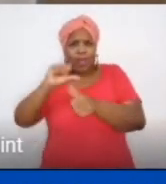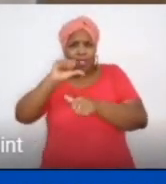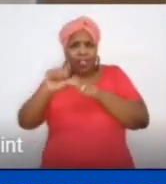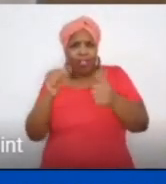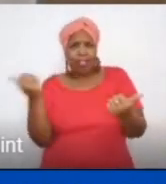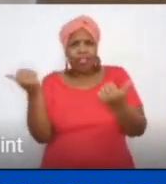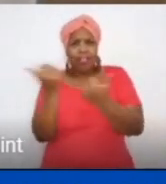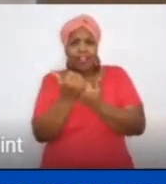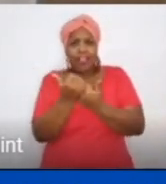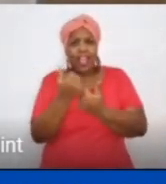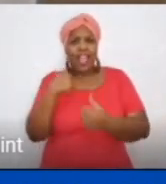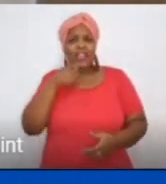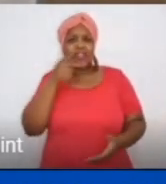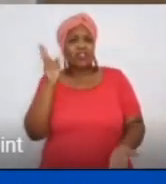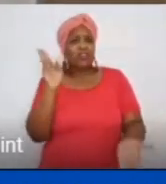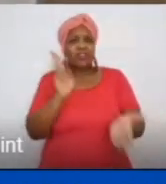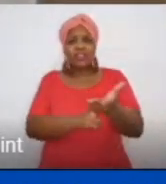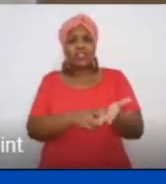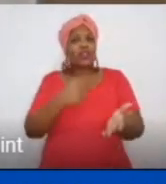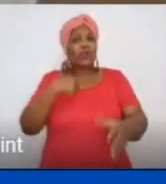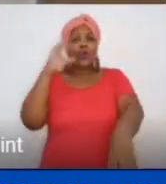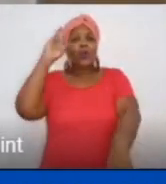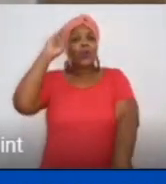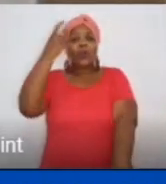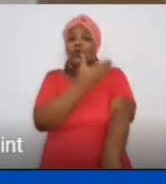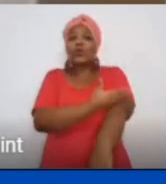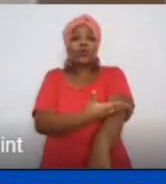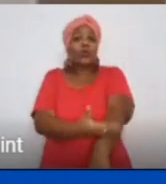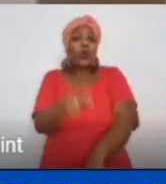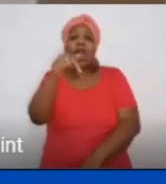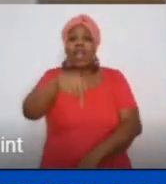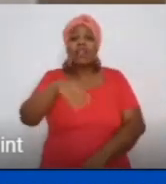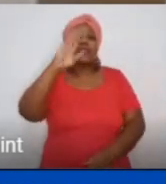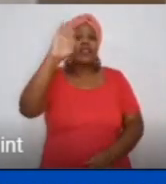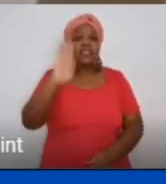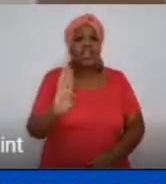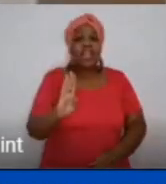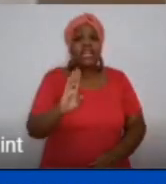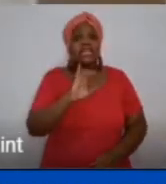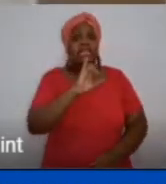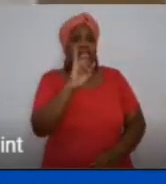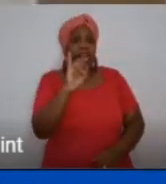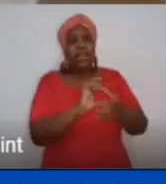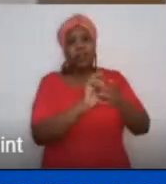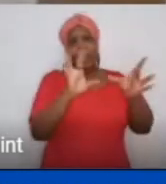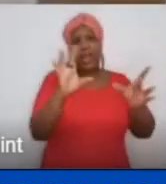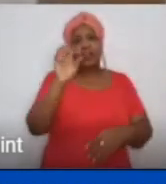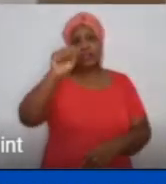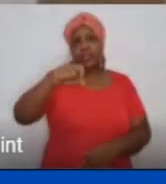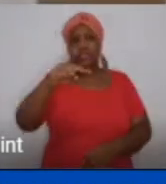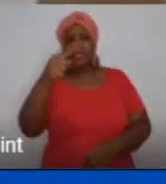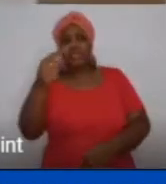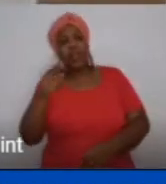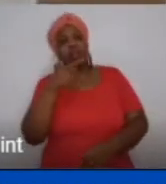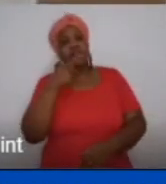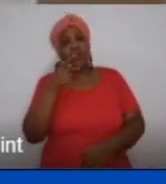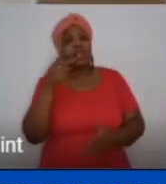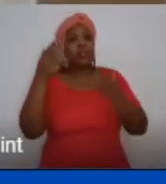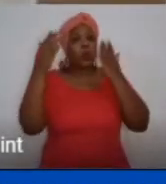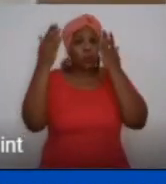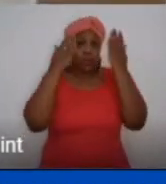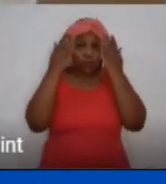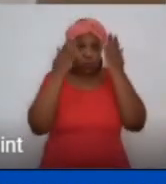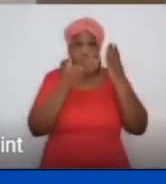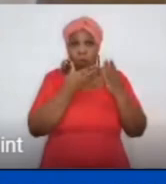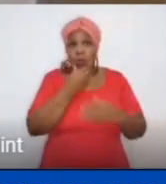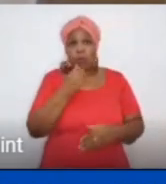que a gente estabelece culturalmente. E antes de ser lícito ou ilícito, a gente já faz assim. Então, como psicólogas e